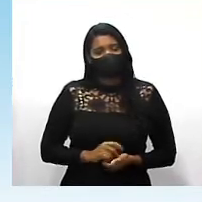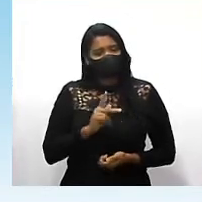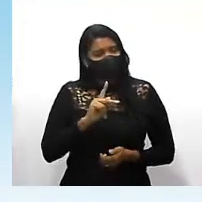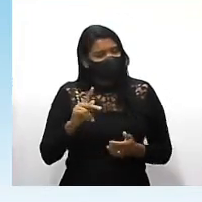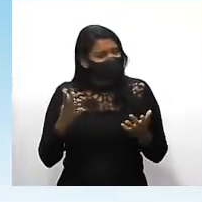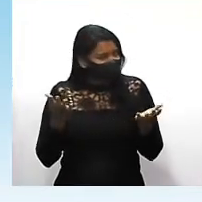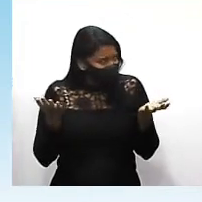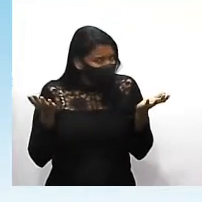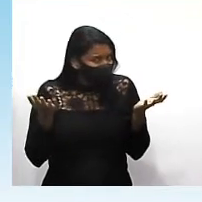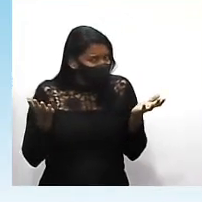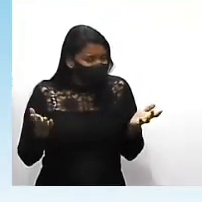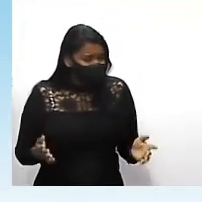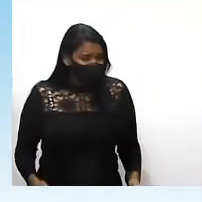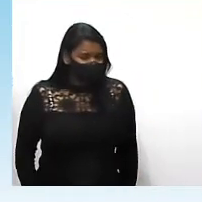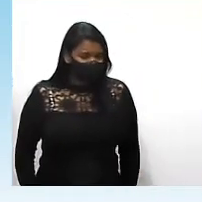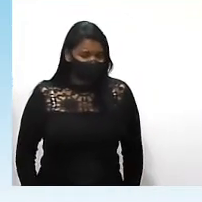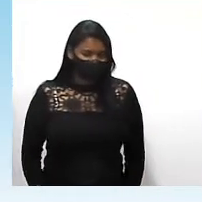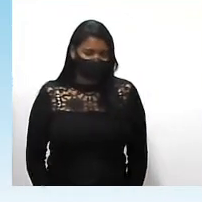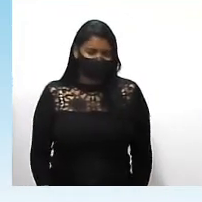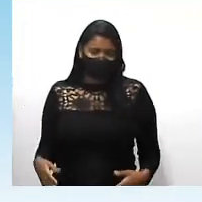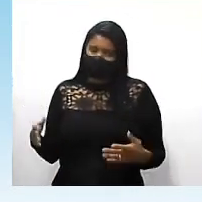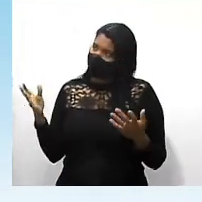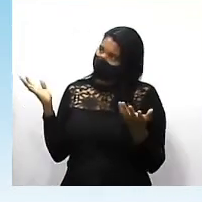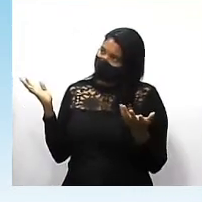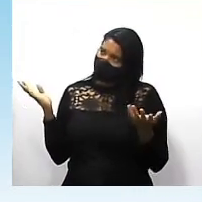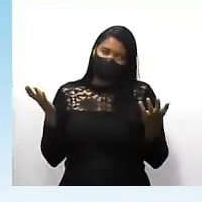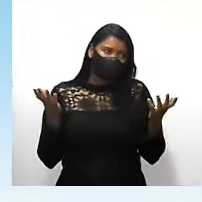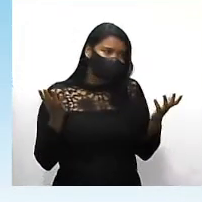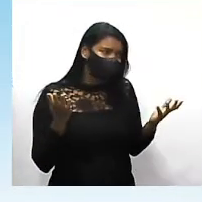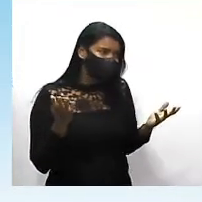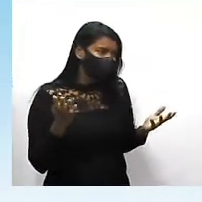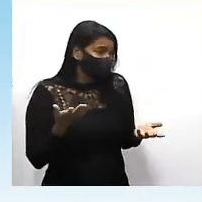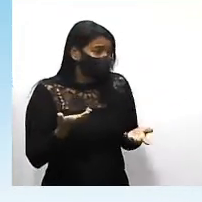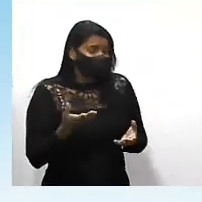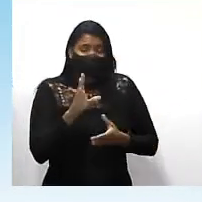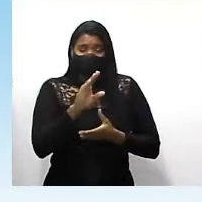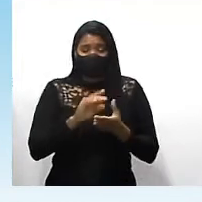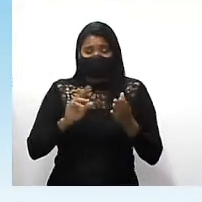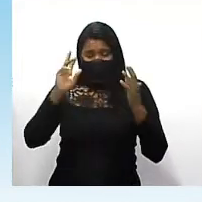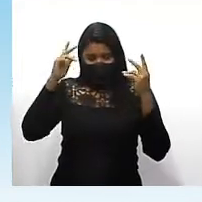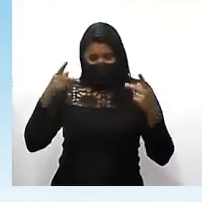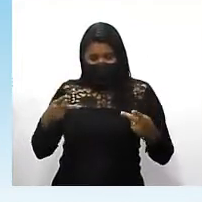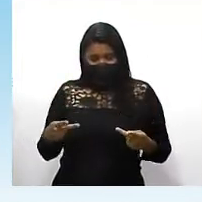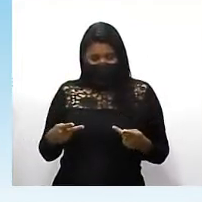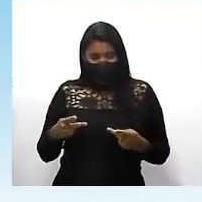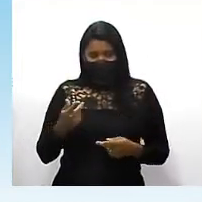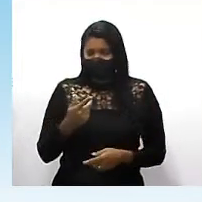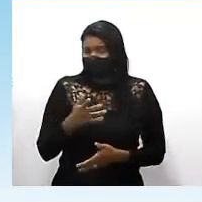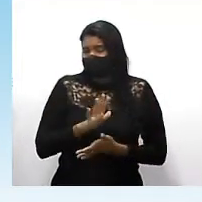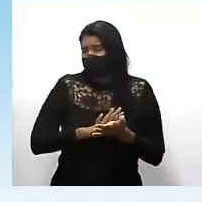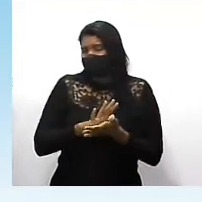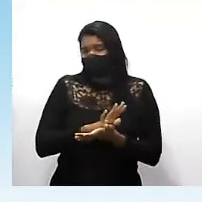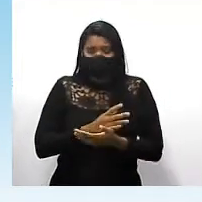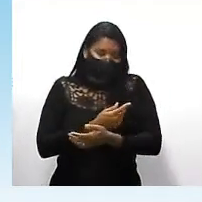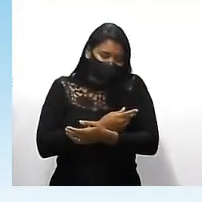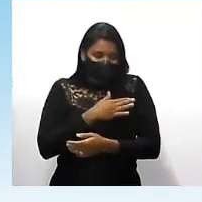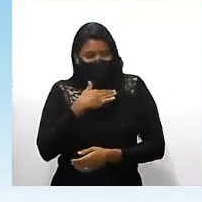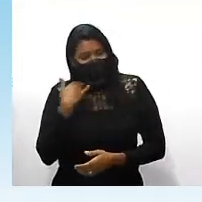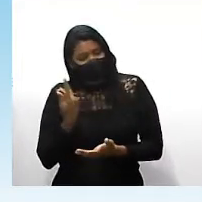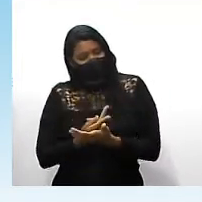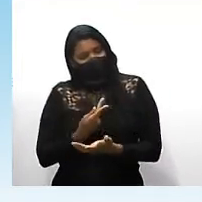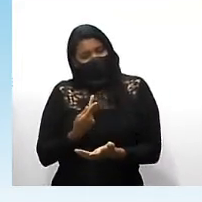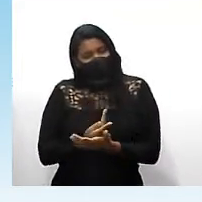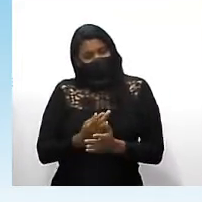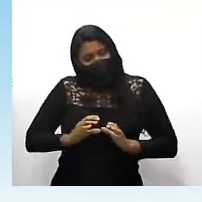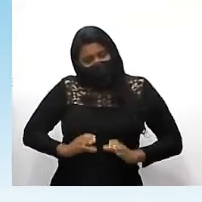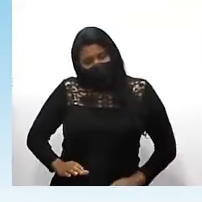calma. Professor, eu acho que a clonagem não tem nada a ver, eu acho que a eutanásia está errado, eu acho que